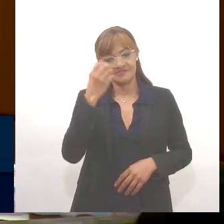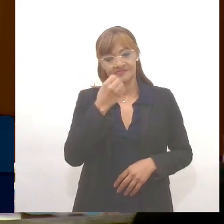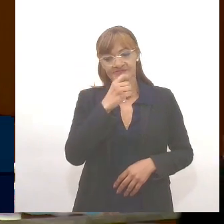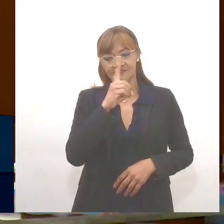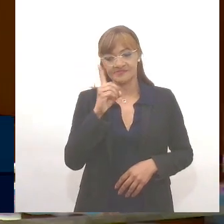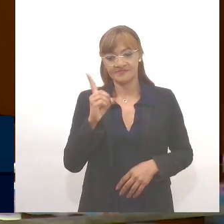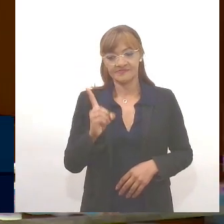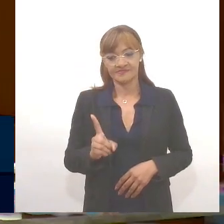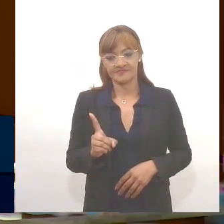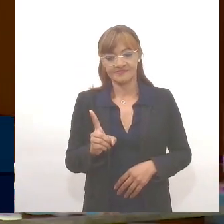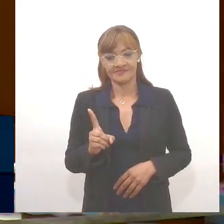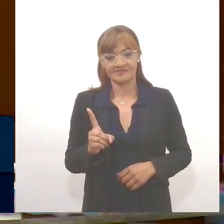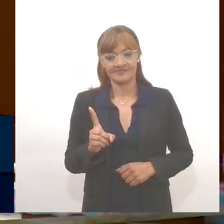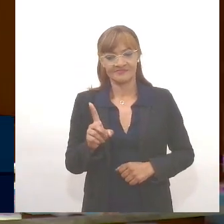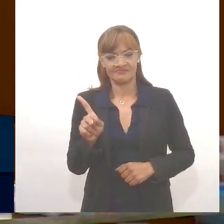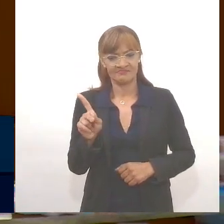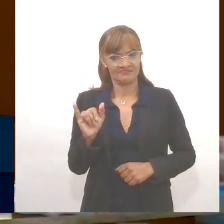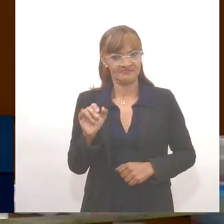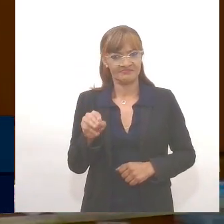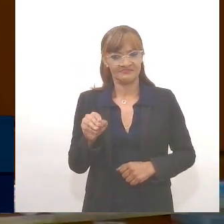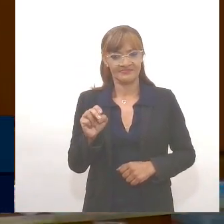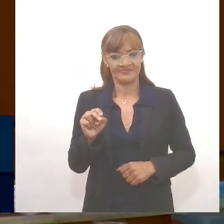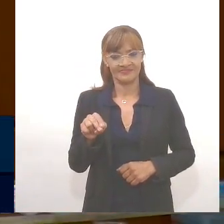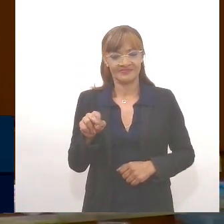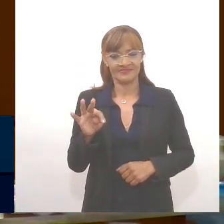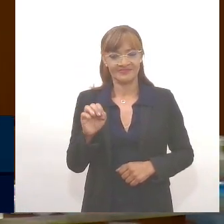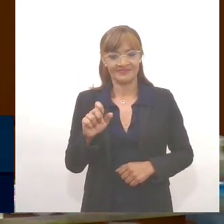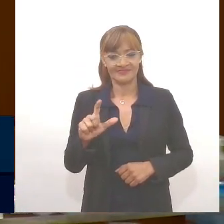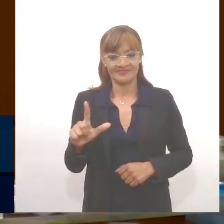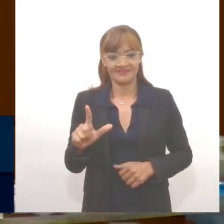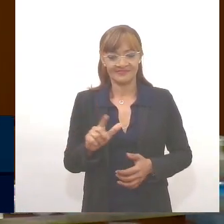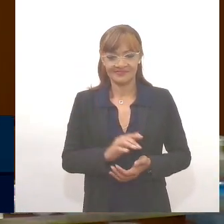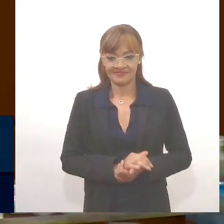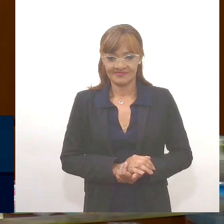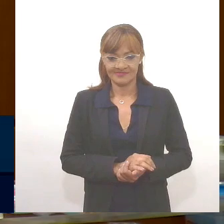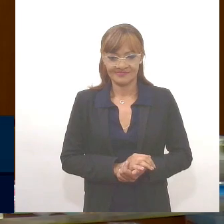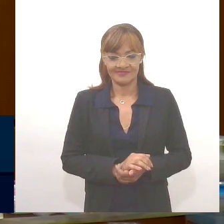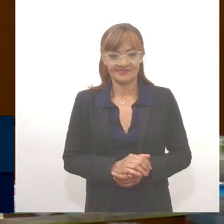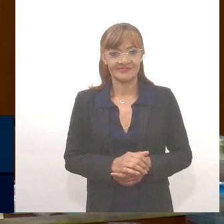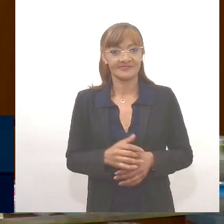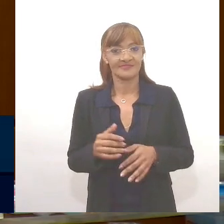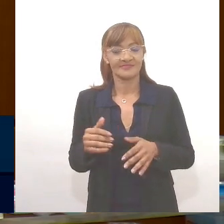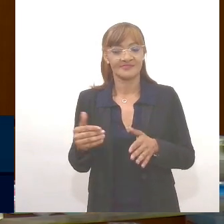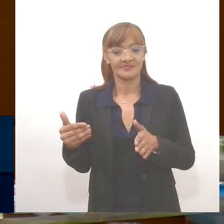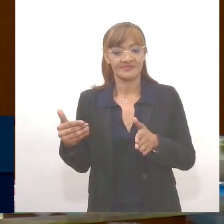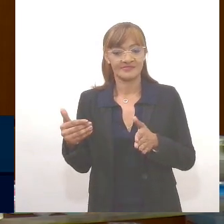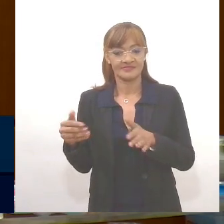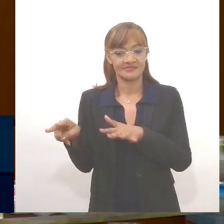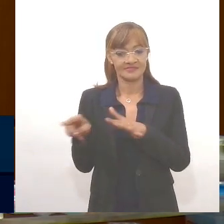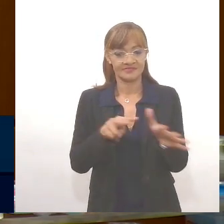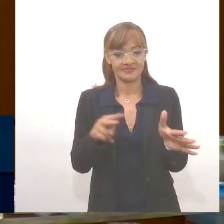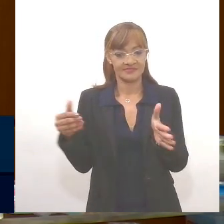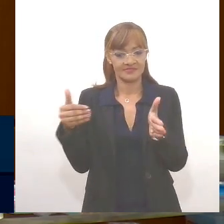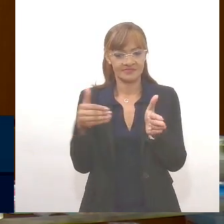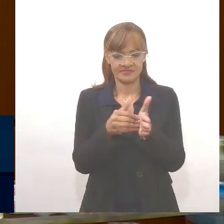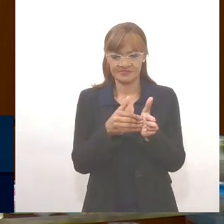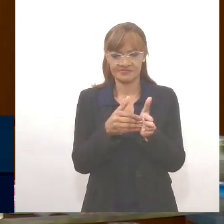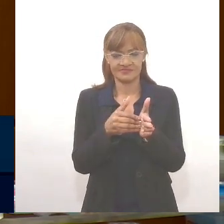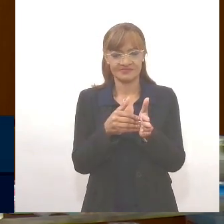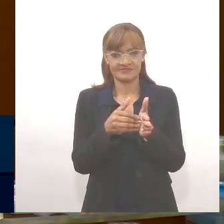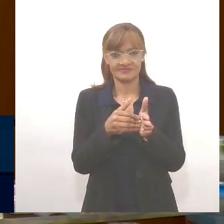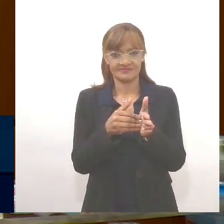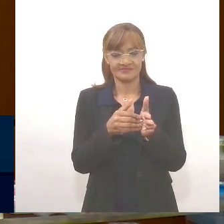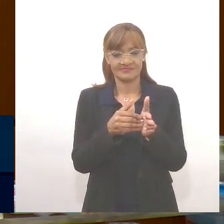Pimentel começando a última semana da da semana mais uma esvaziada próxima